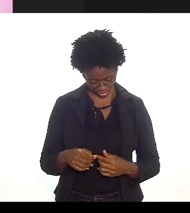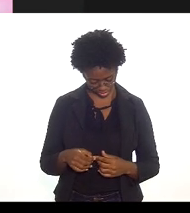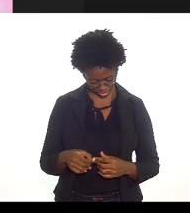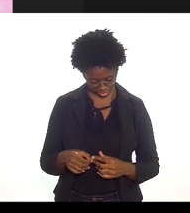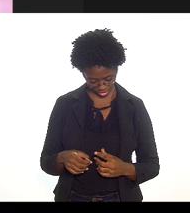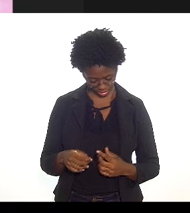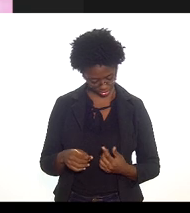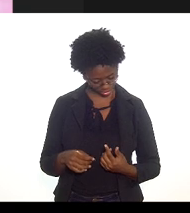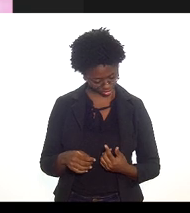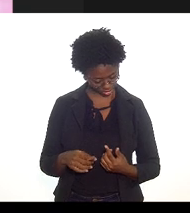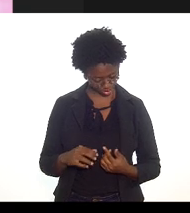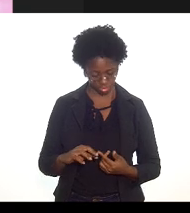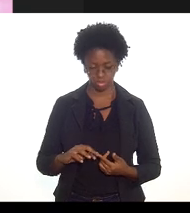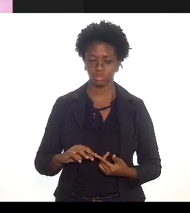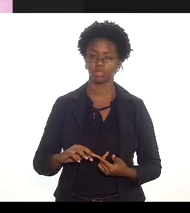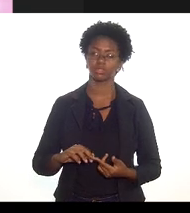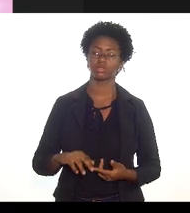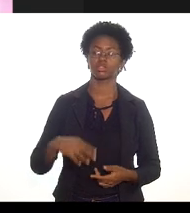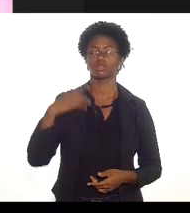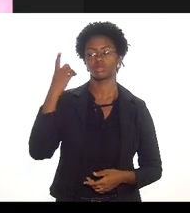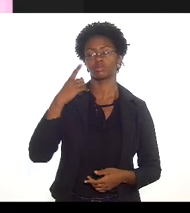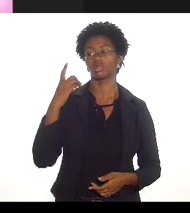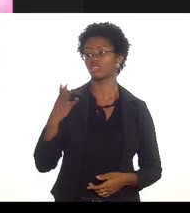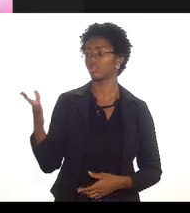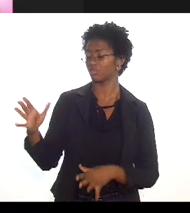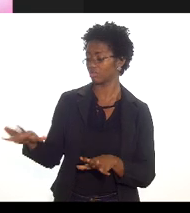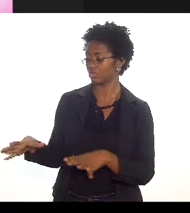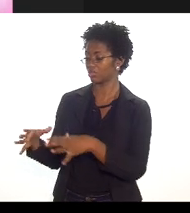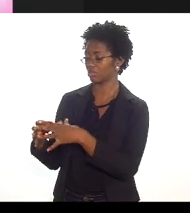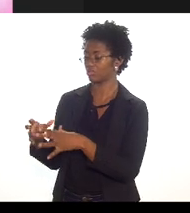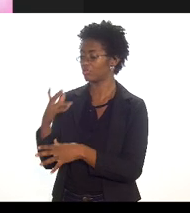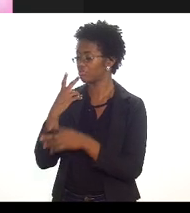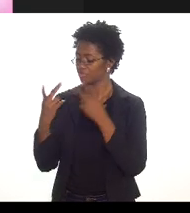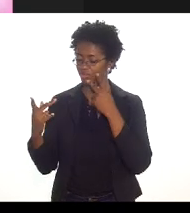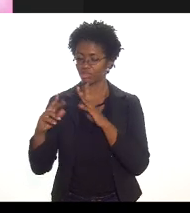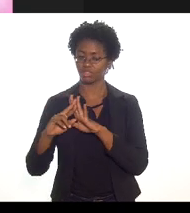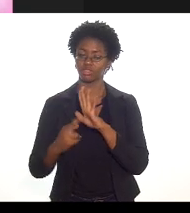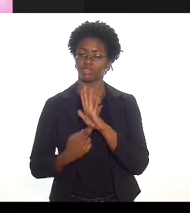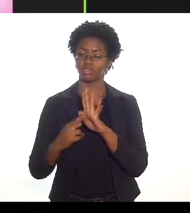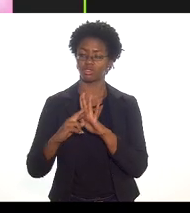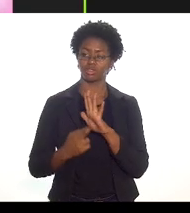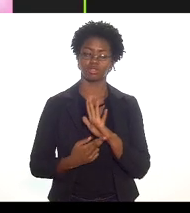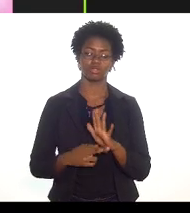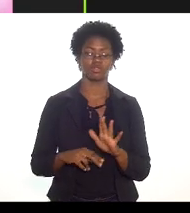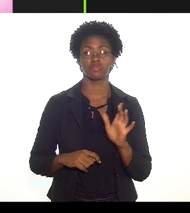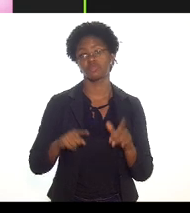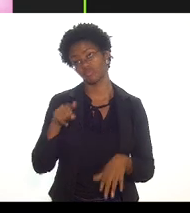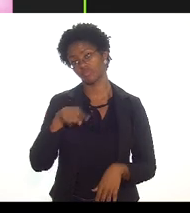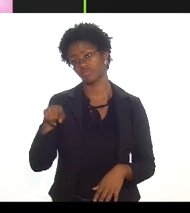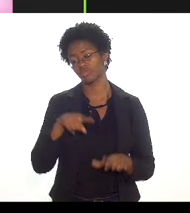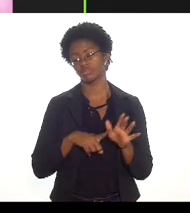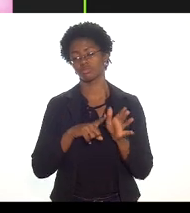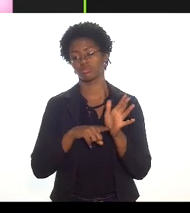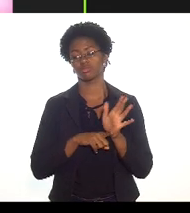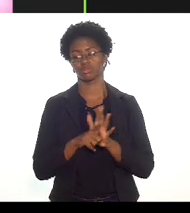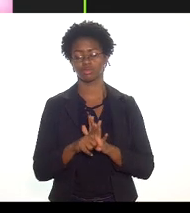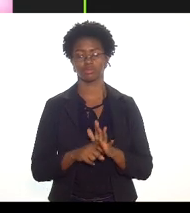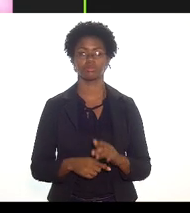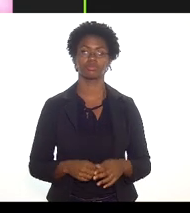Imagina, deputada Regiane, eu estou passando para a equipe agora falar um pouquinho da regulação, tá? Que vocês questionaram.